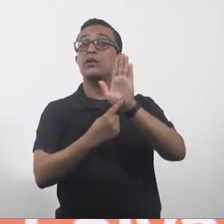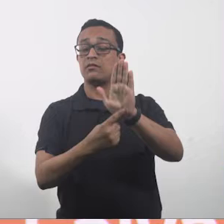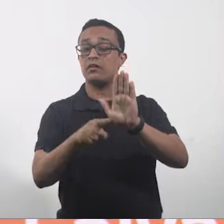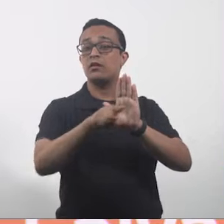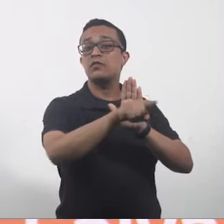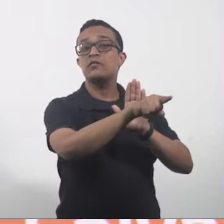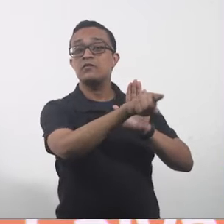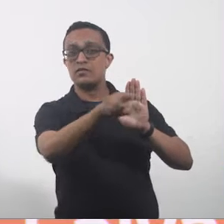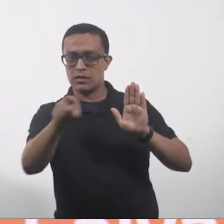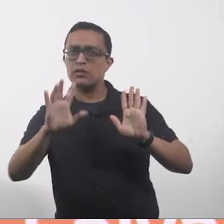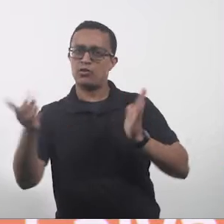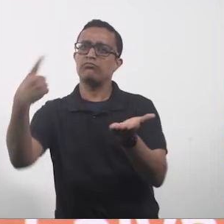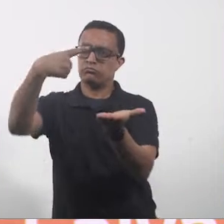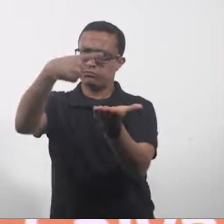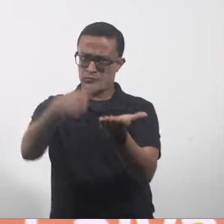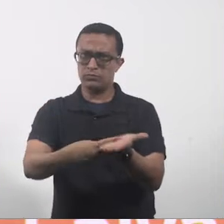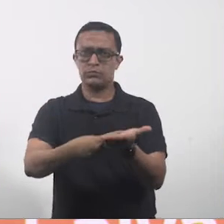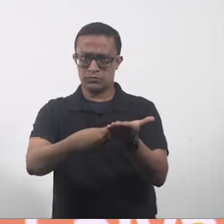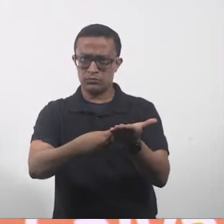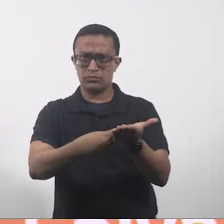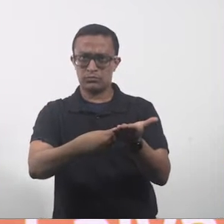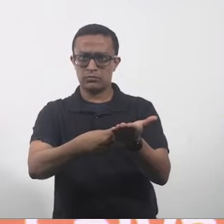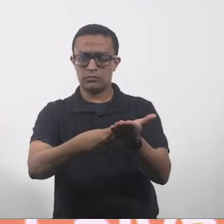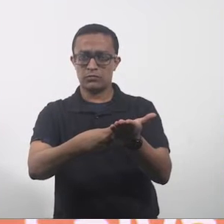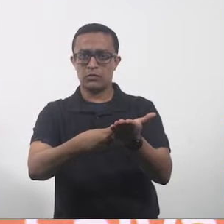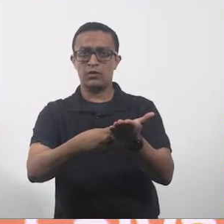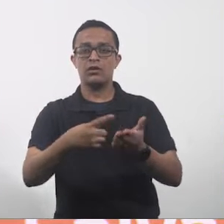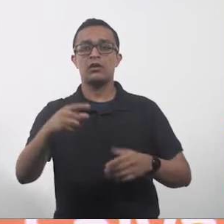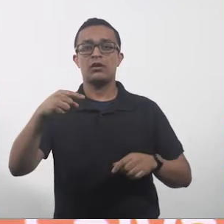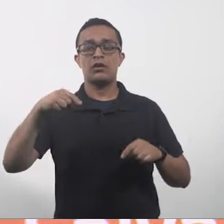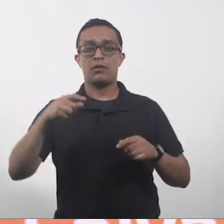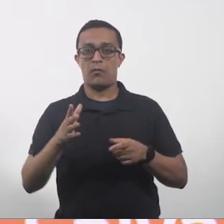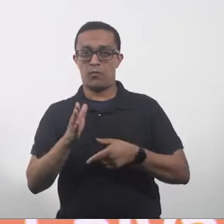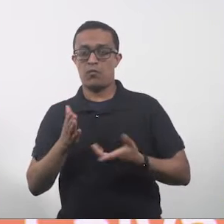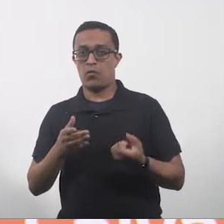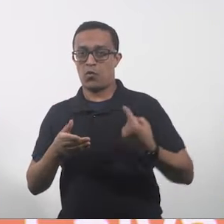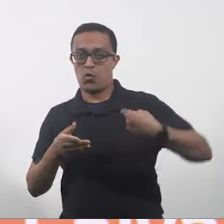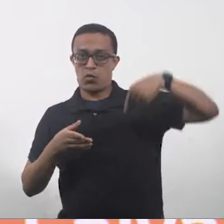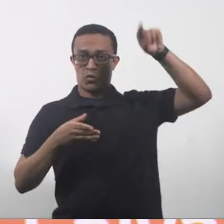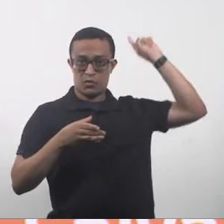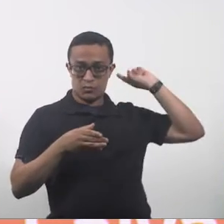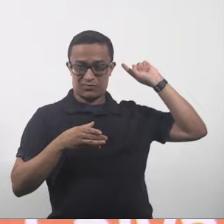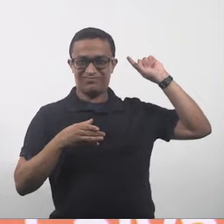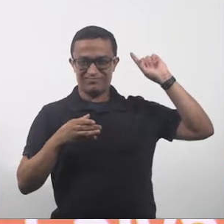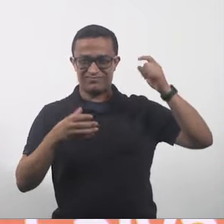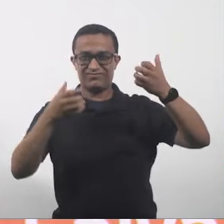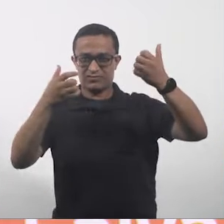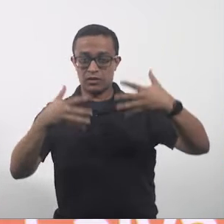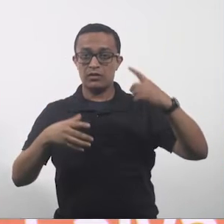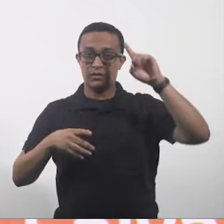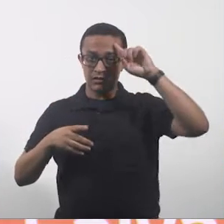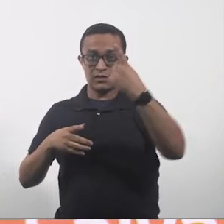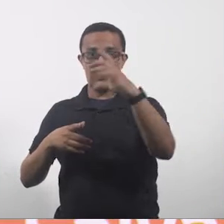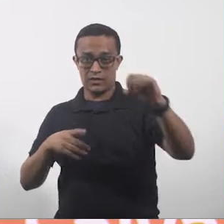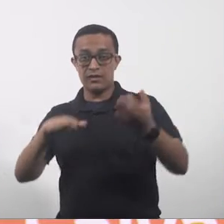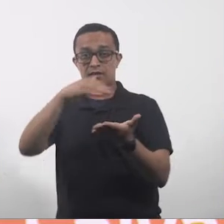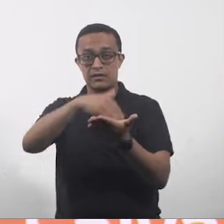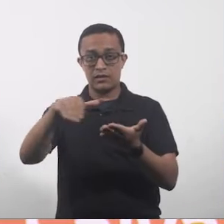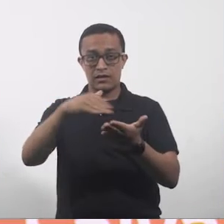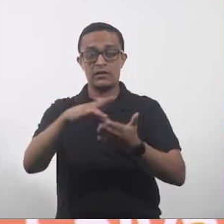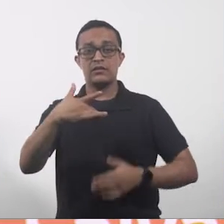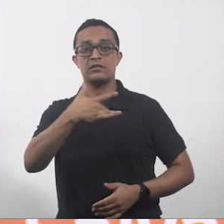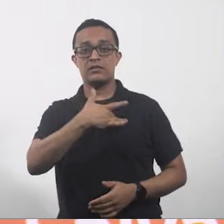havia combinado na nossa coletiva anterior, de que no dia 10, a Secretaria de Saúde